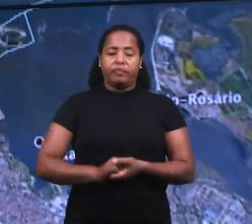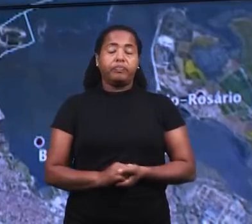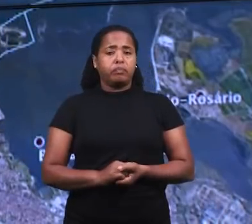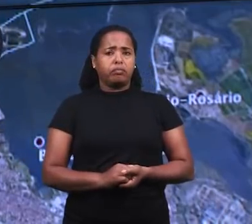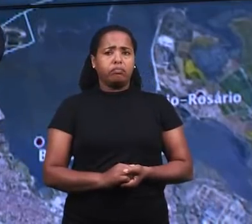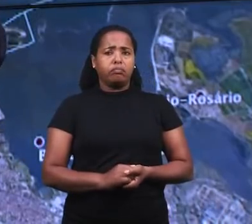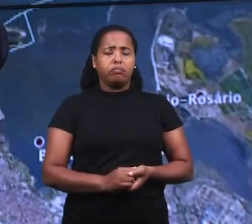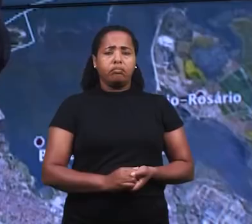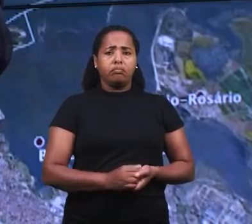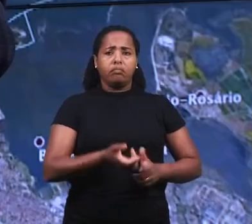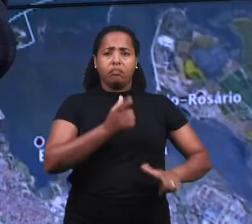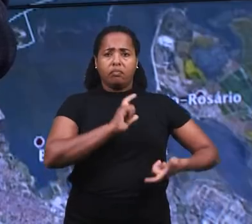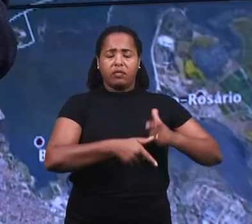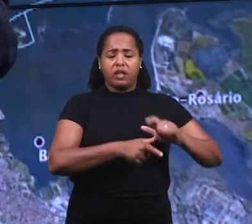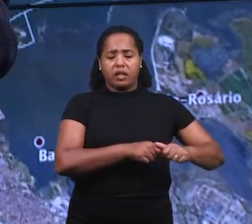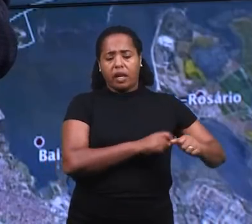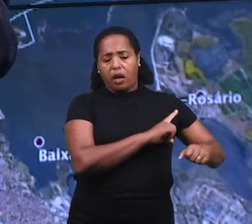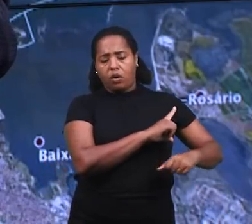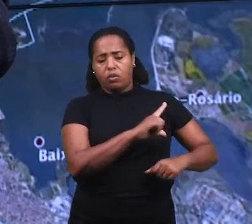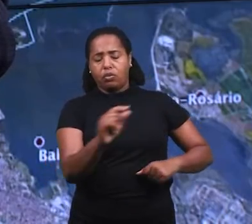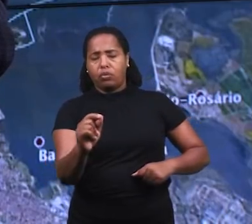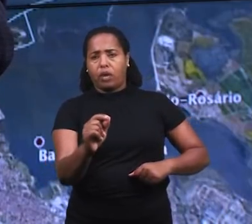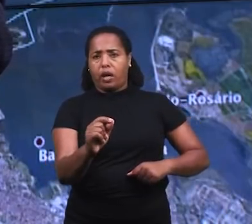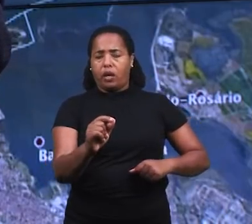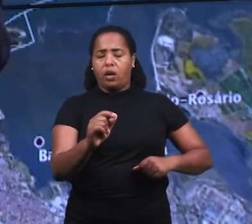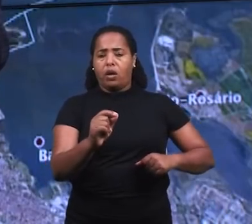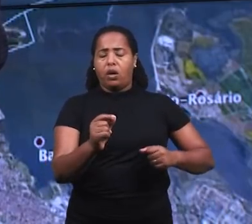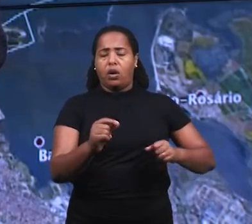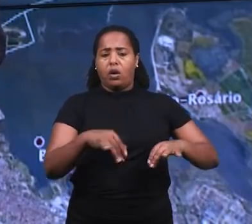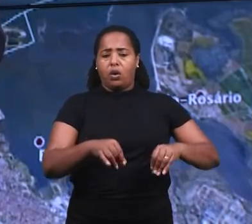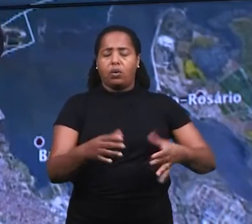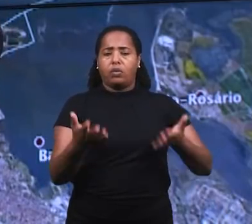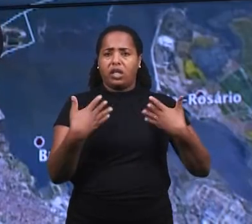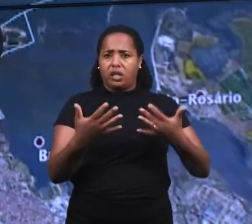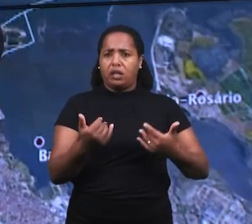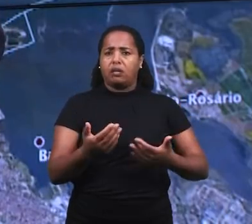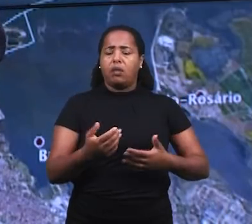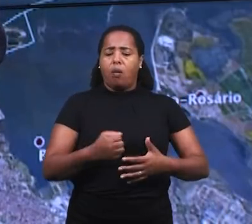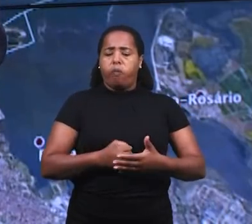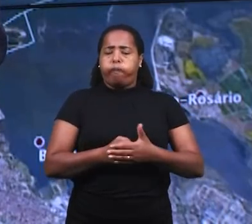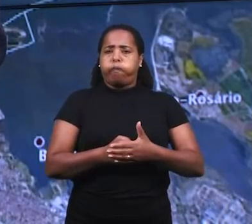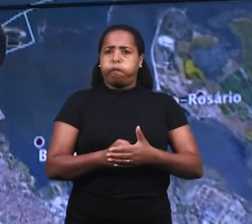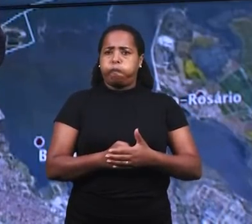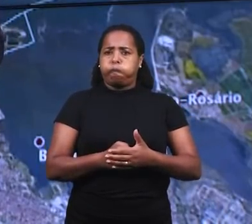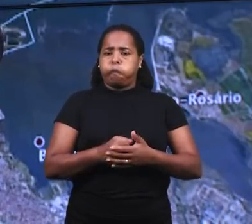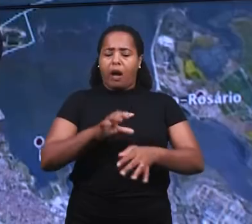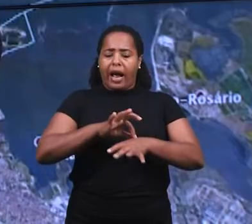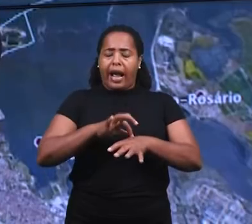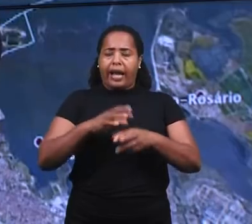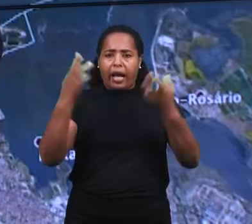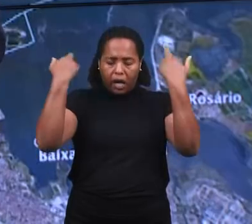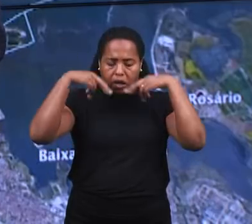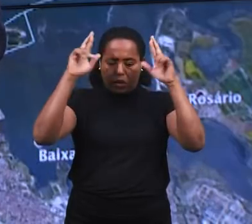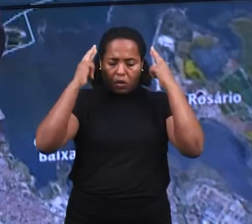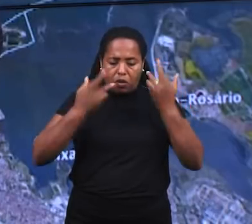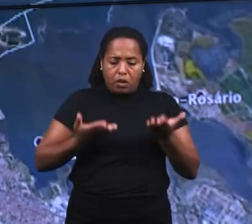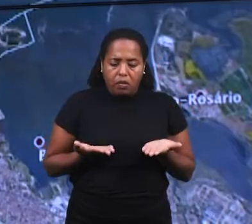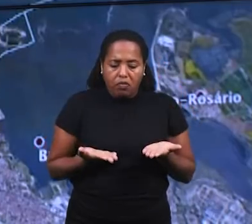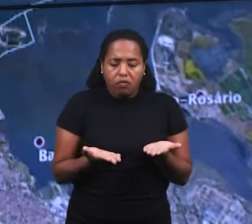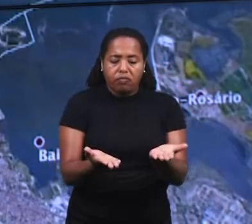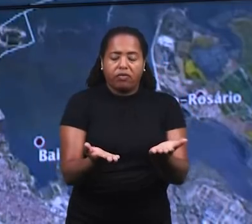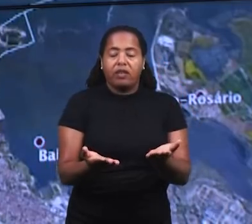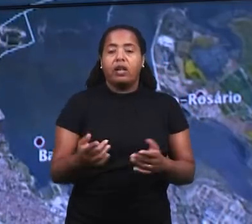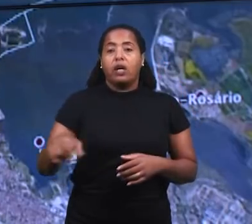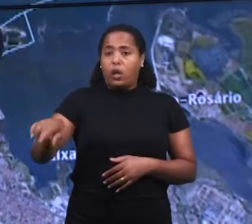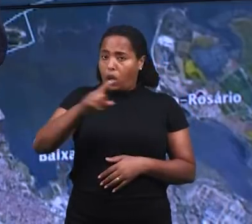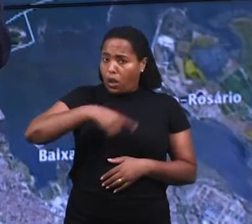o arrebatamento. Israel saiu do Egito bem alimentado, comendo a carne do cordeiro assada no